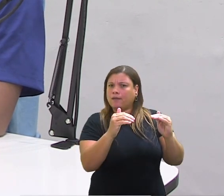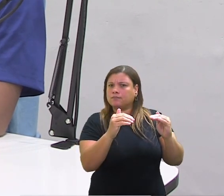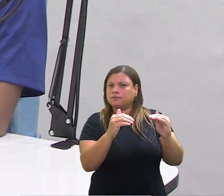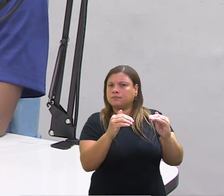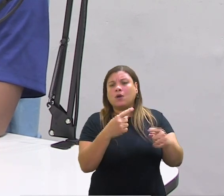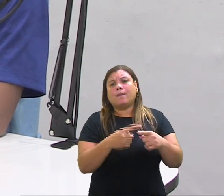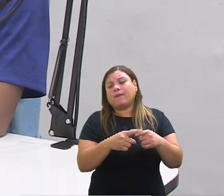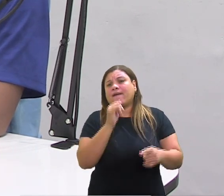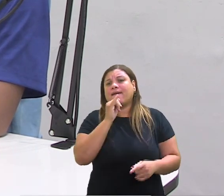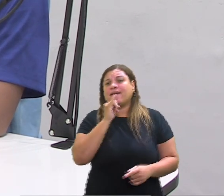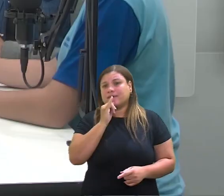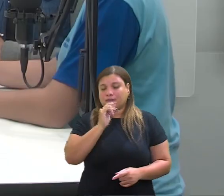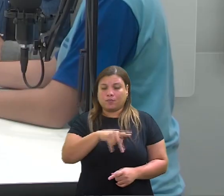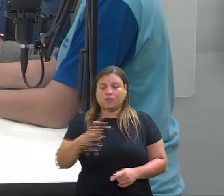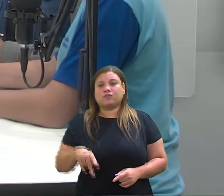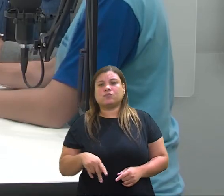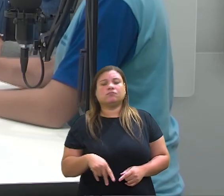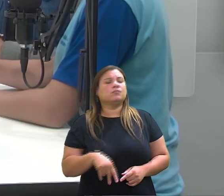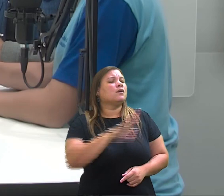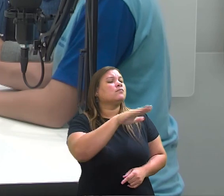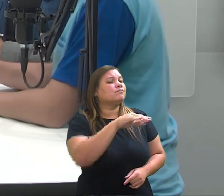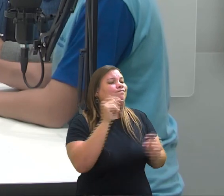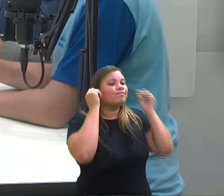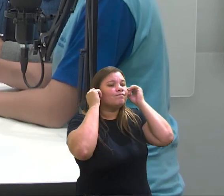já está desacatando o seu professor. Por quê?